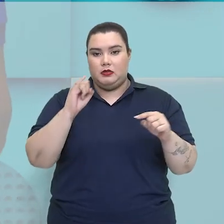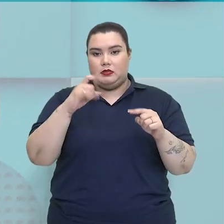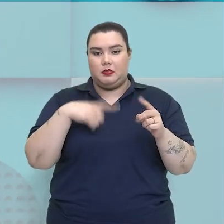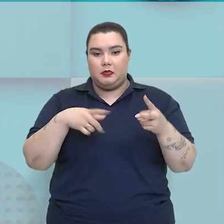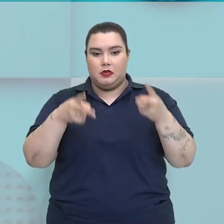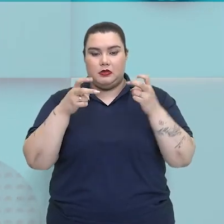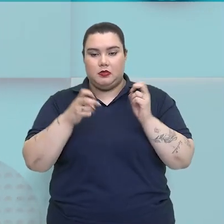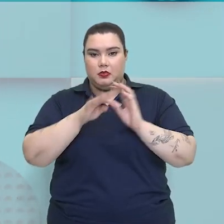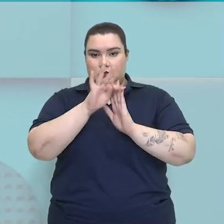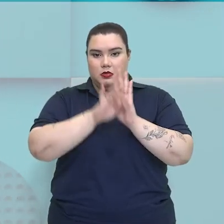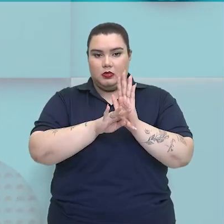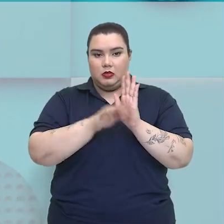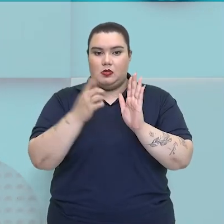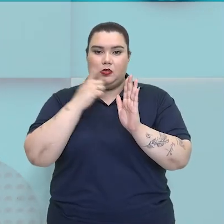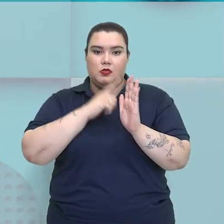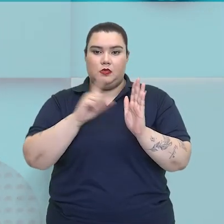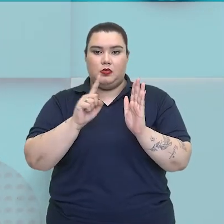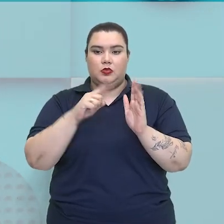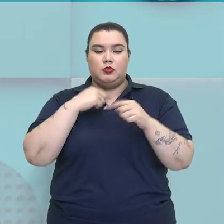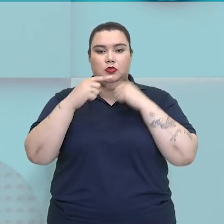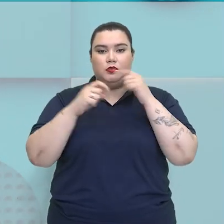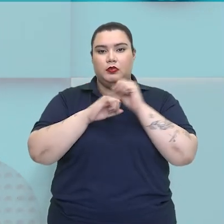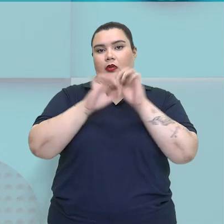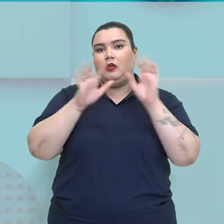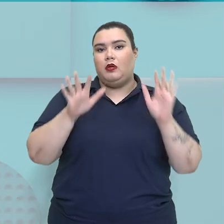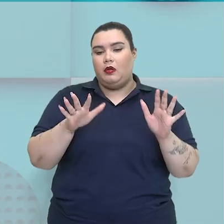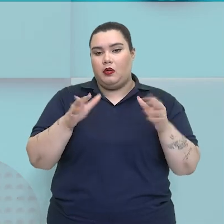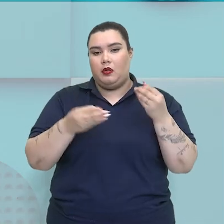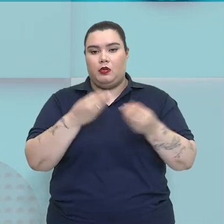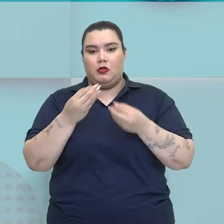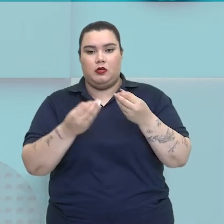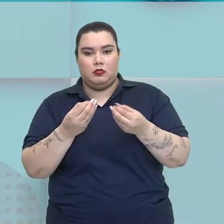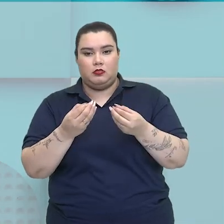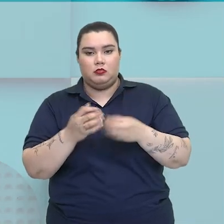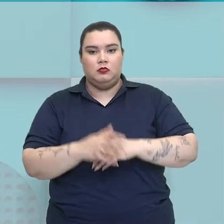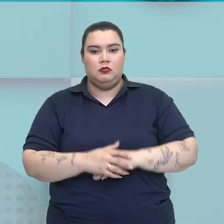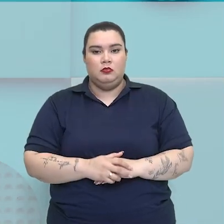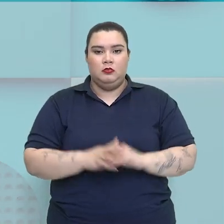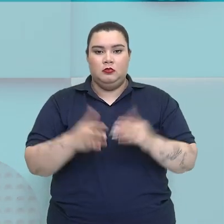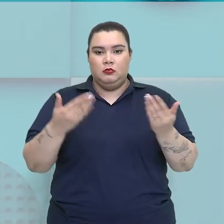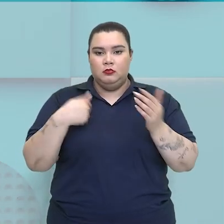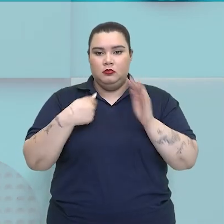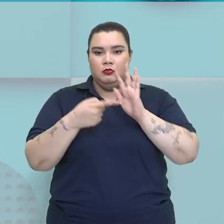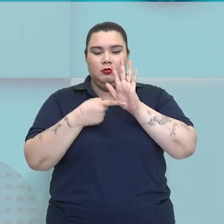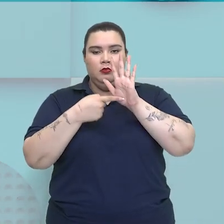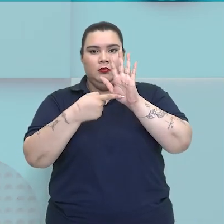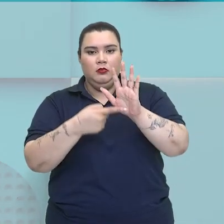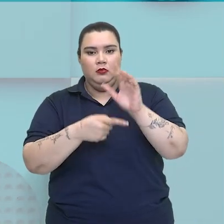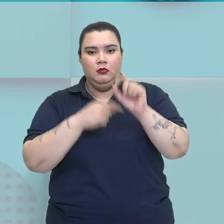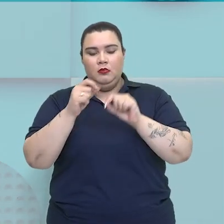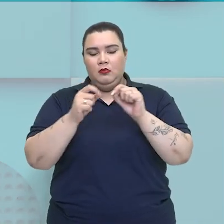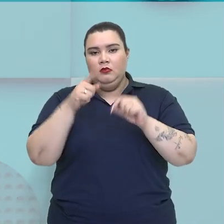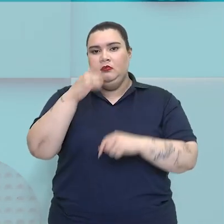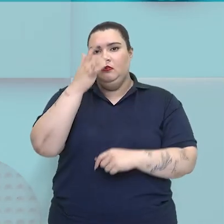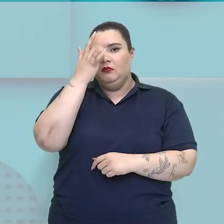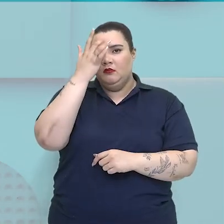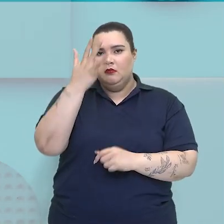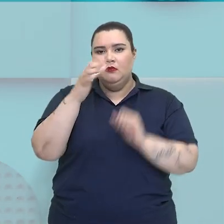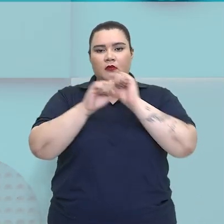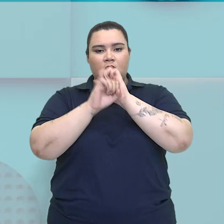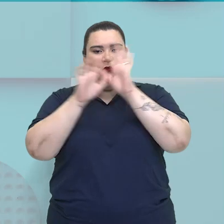com o texto, não tem como tirar essa dúvida. Mas, como eu apresentei para vocês, fica